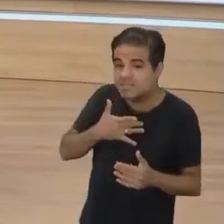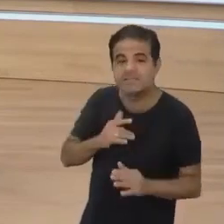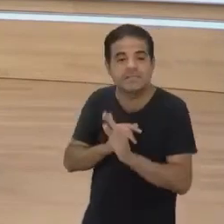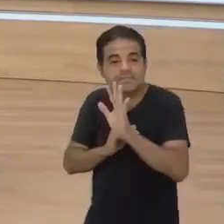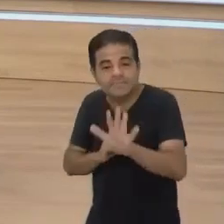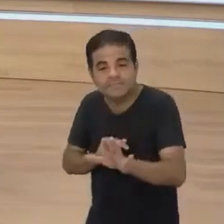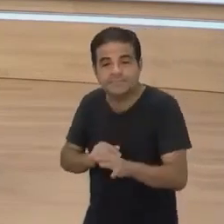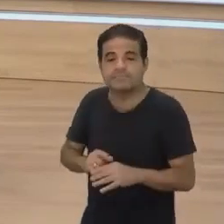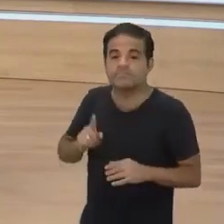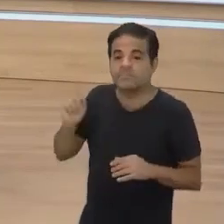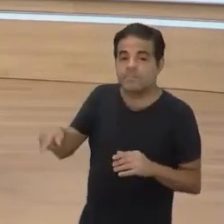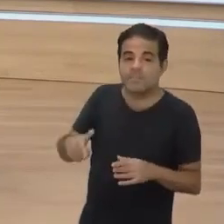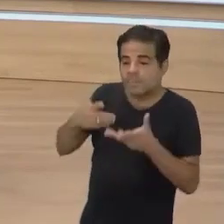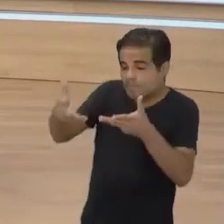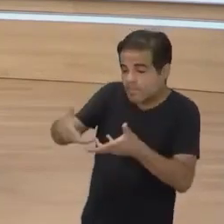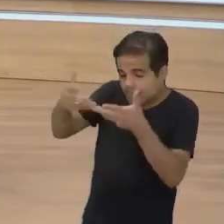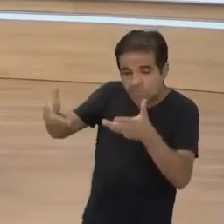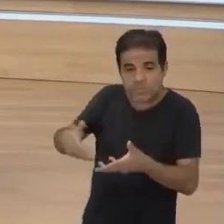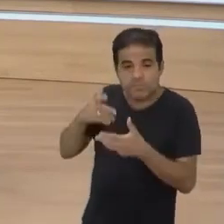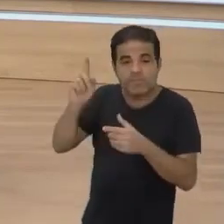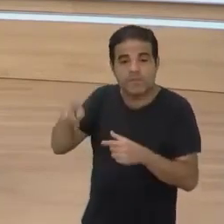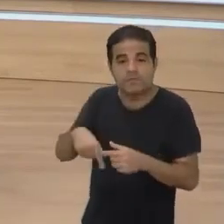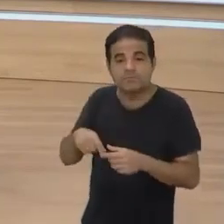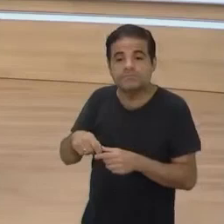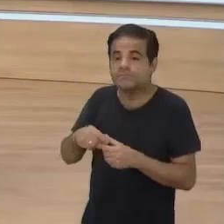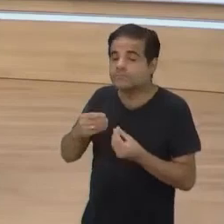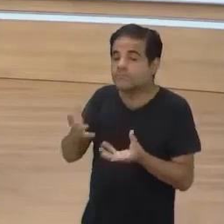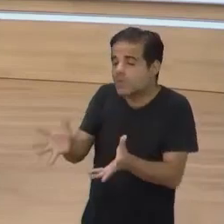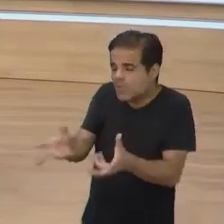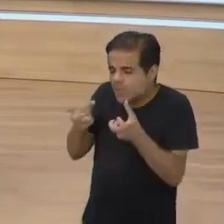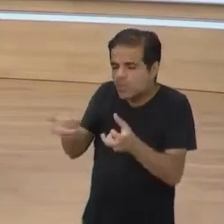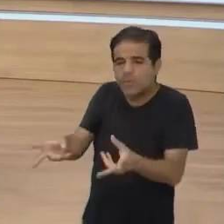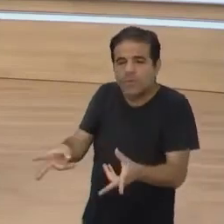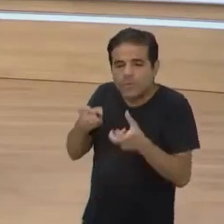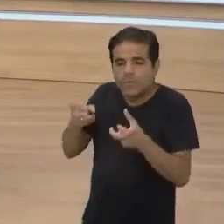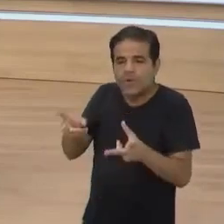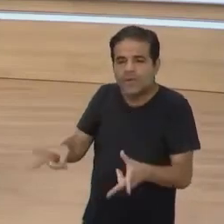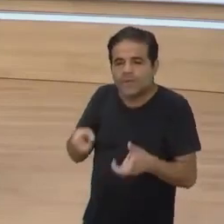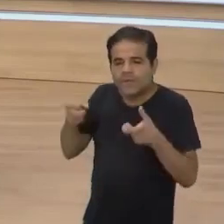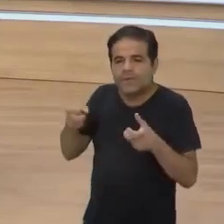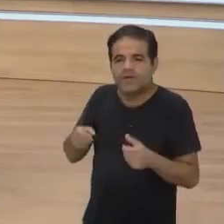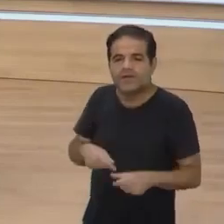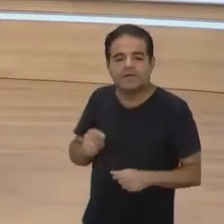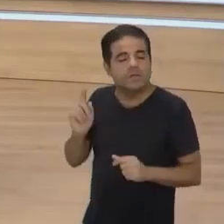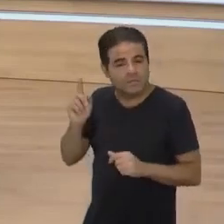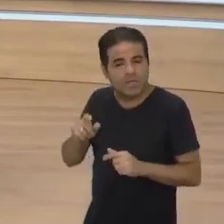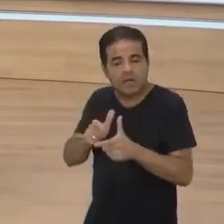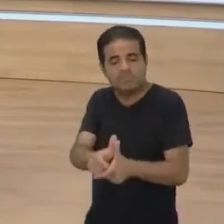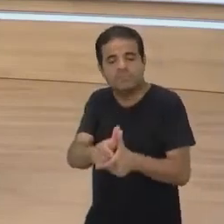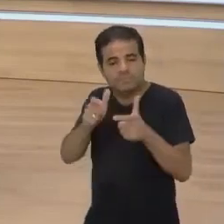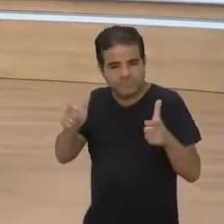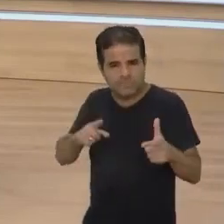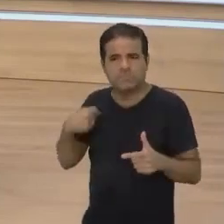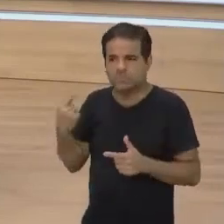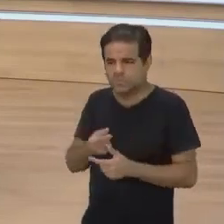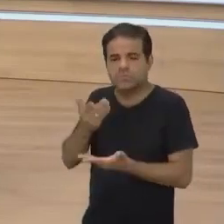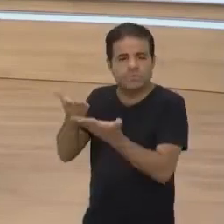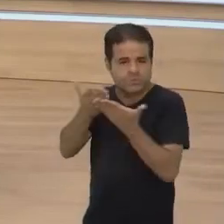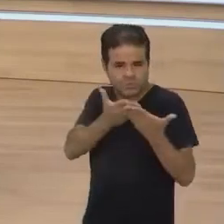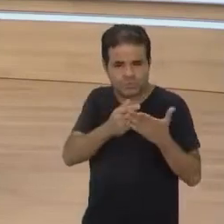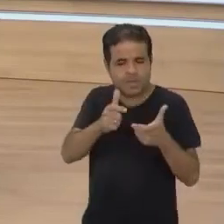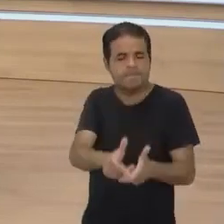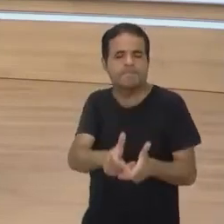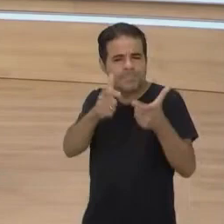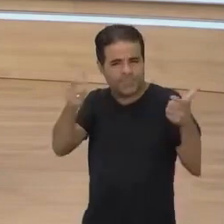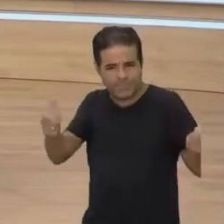Mas esses vegetais, na verdade, como que eles então absorvem, né, os sais minerais? Muitos dos nossos estudantes